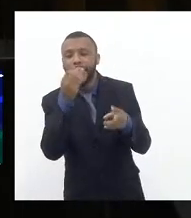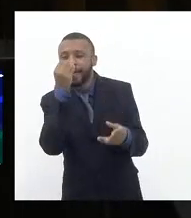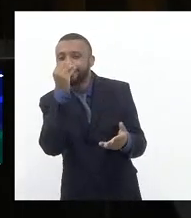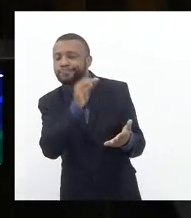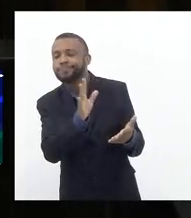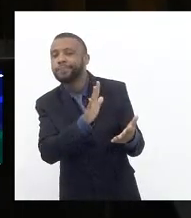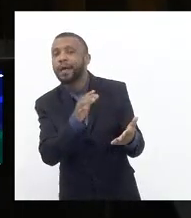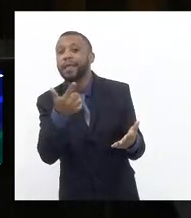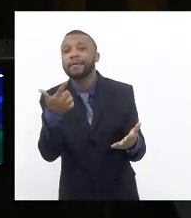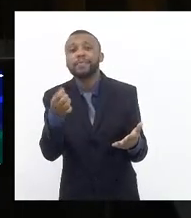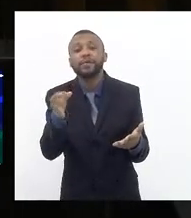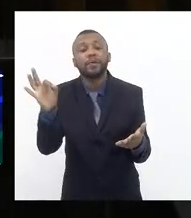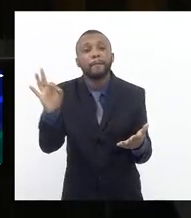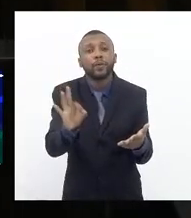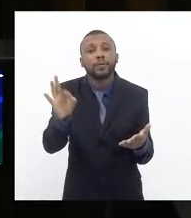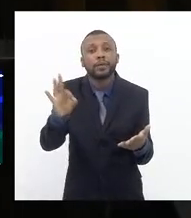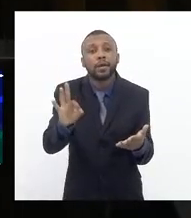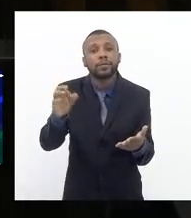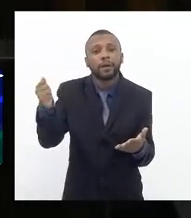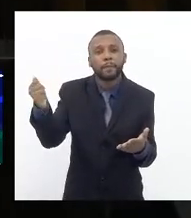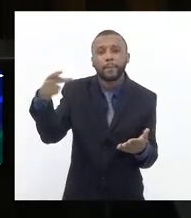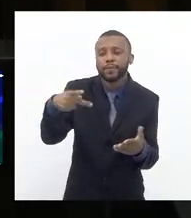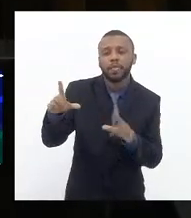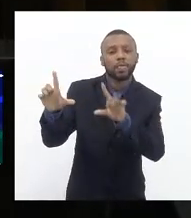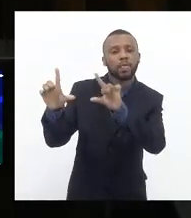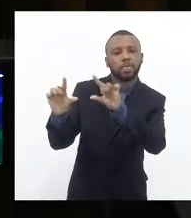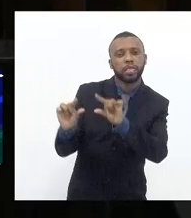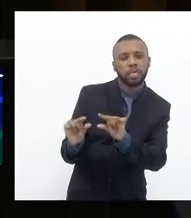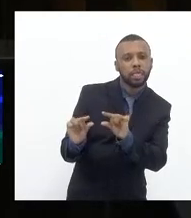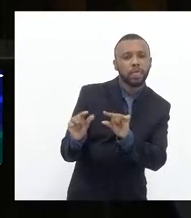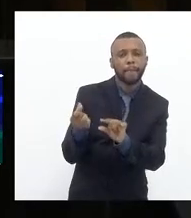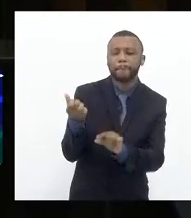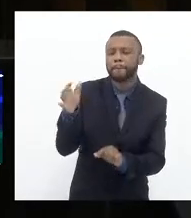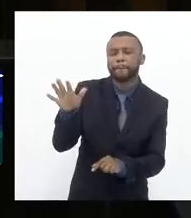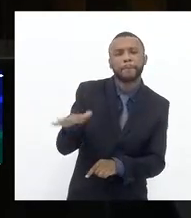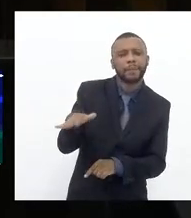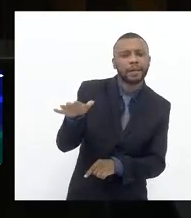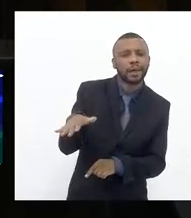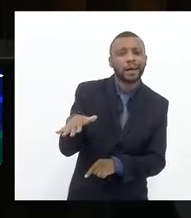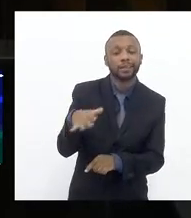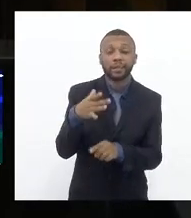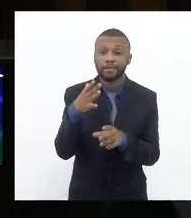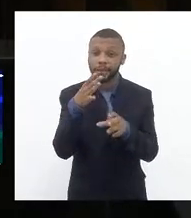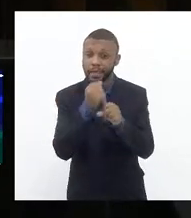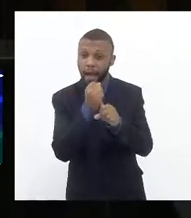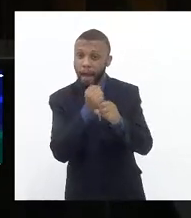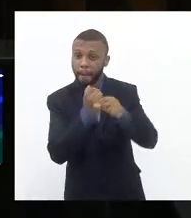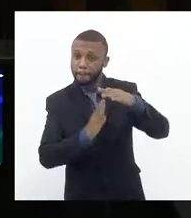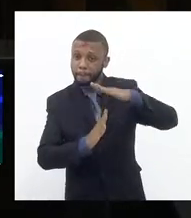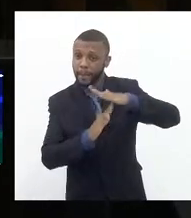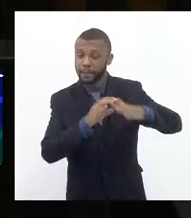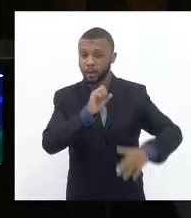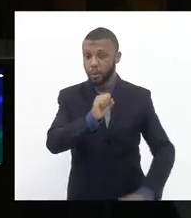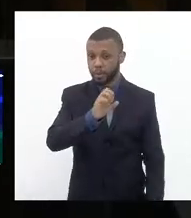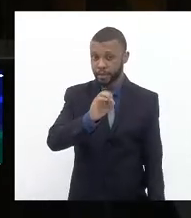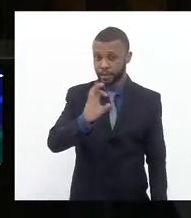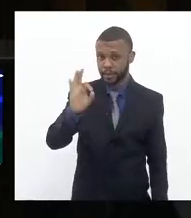20% das aposentadorias mais baixas e fazer a média em cima dos 80%, como é